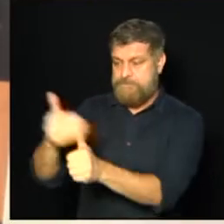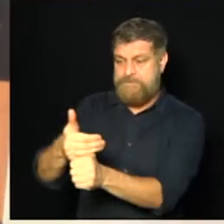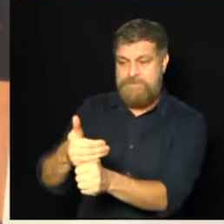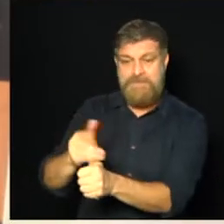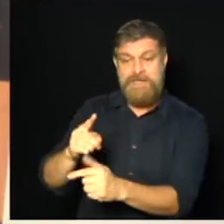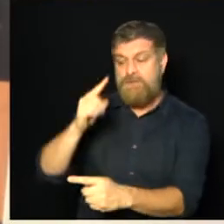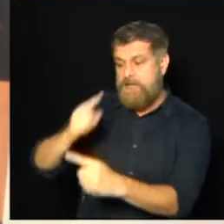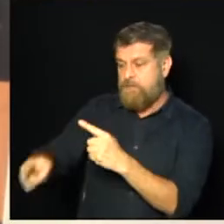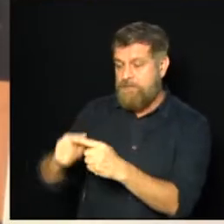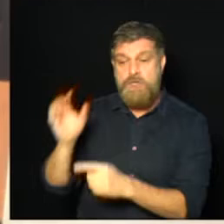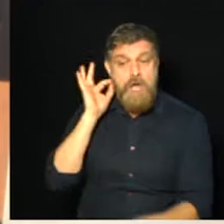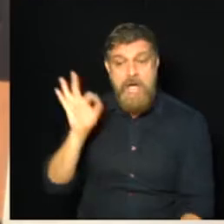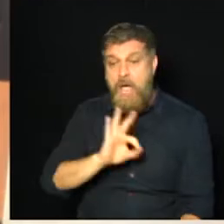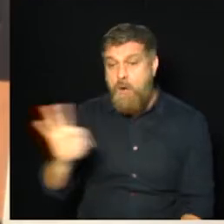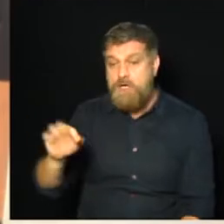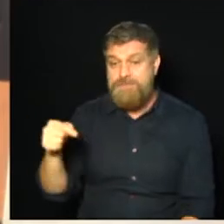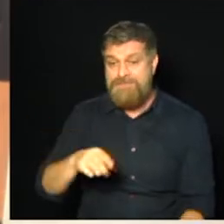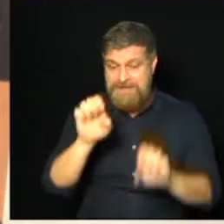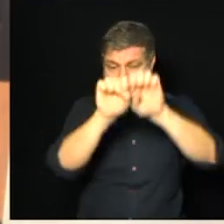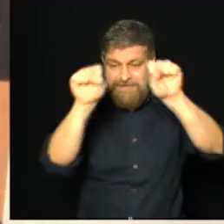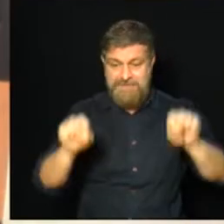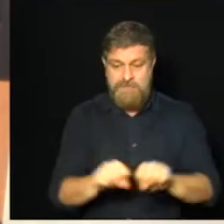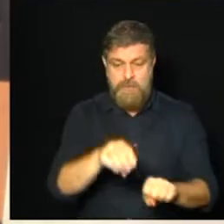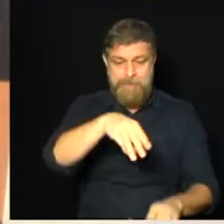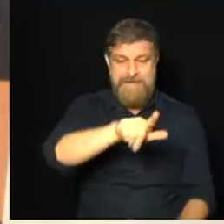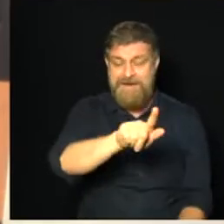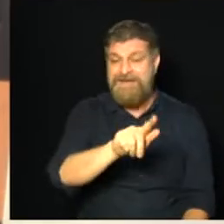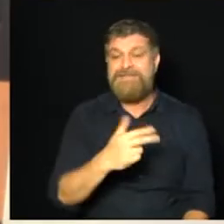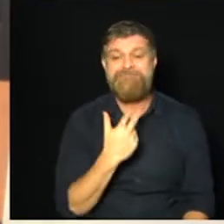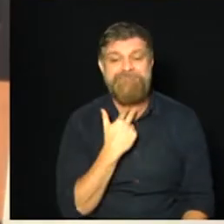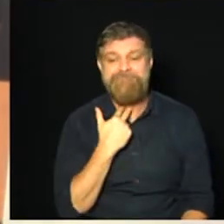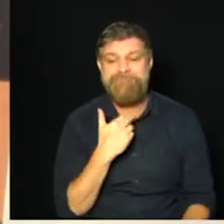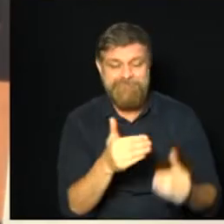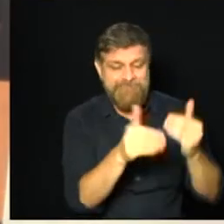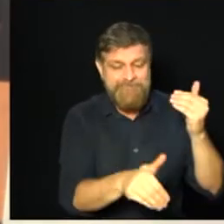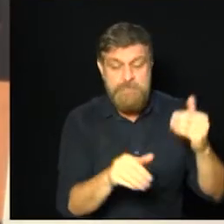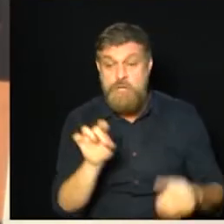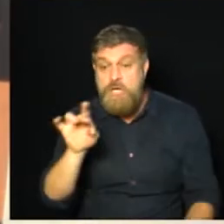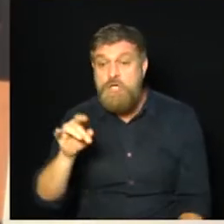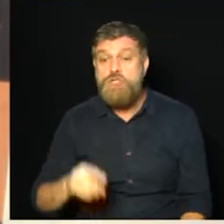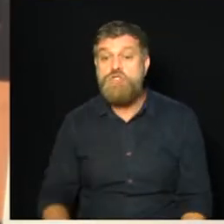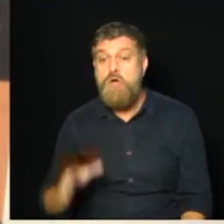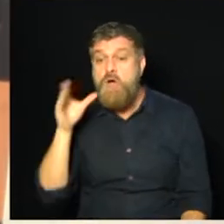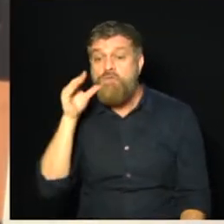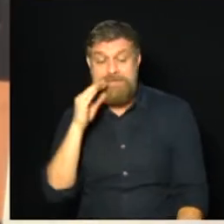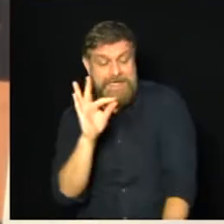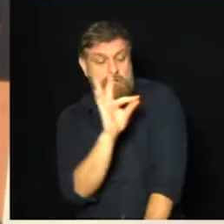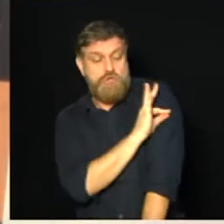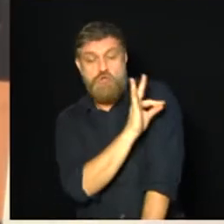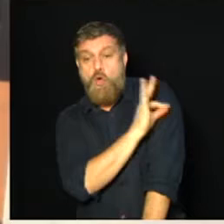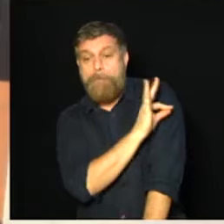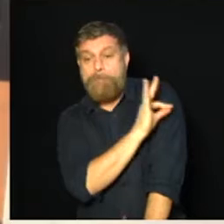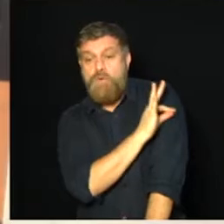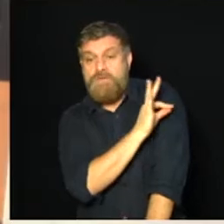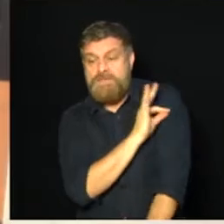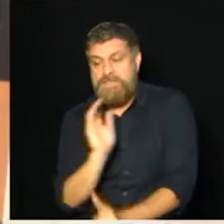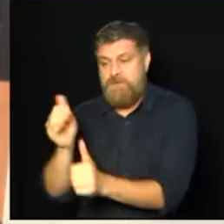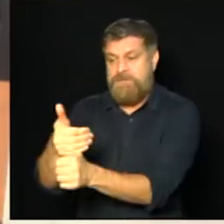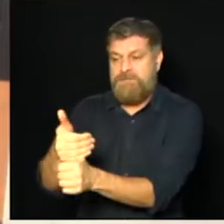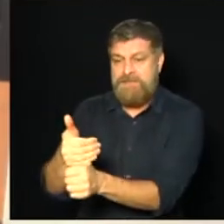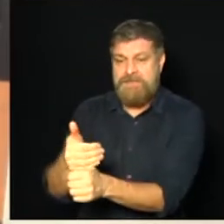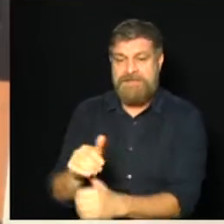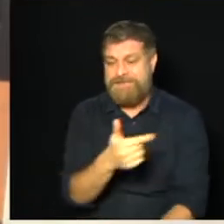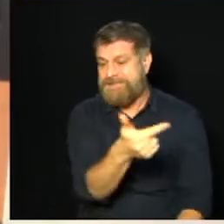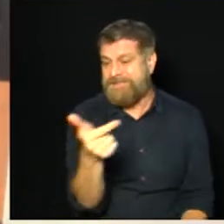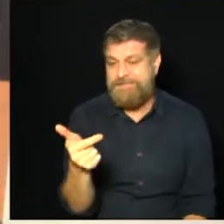proibida, ótimo, mas isso não vale para a Rede Mário Gatti, vale só para o município dos cargos que são do município. E a gente não tem nenhum. Então, a gente ficou